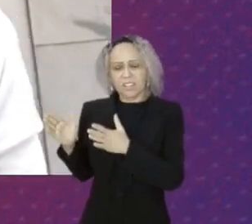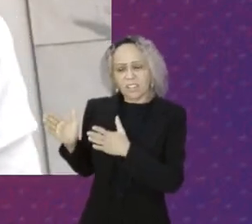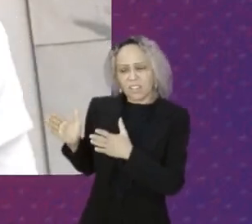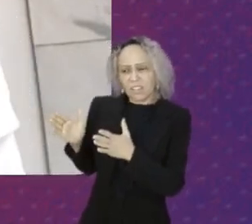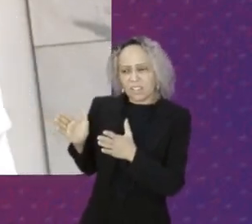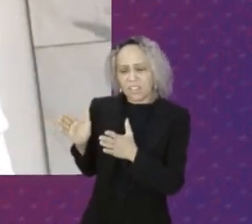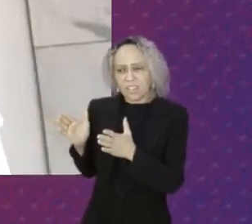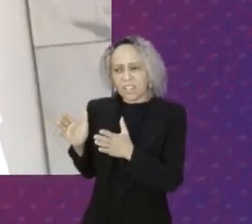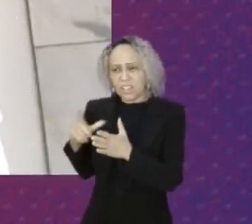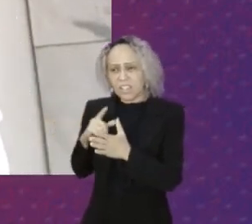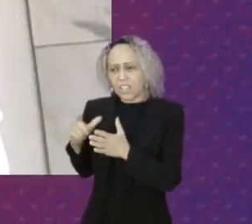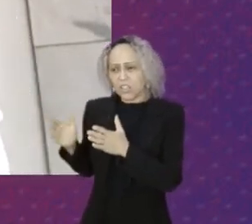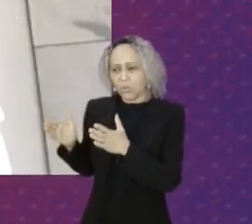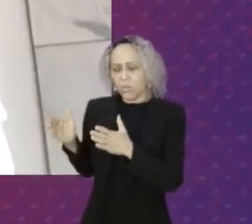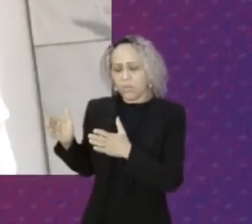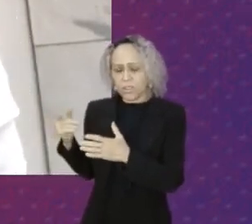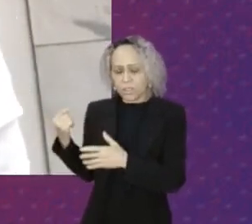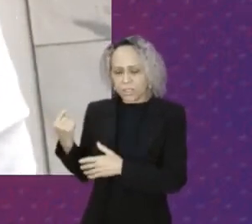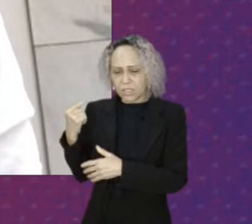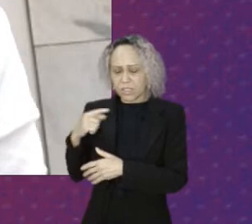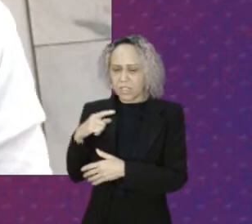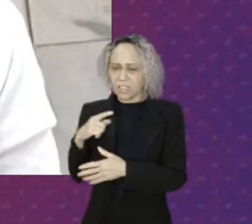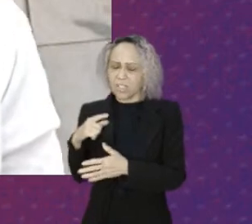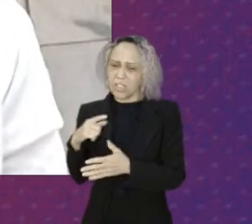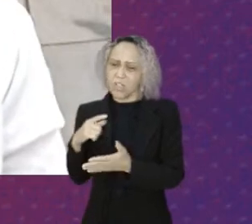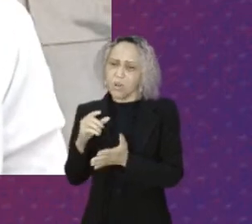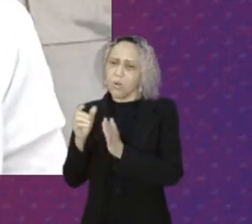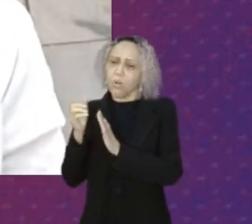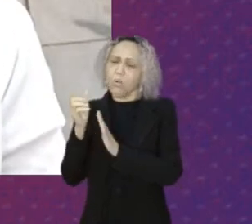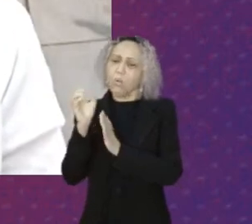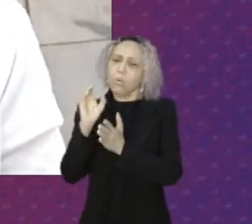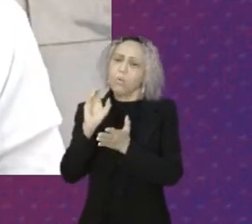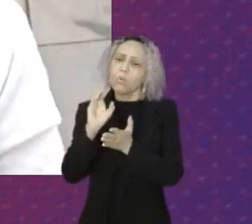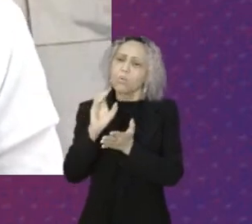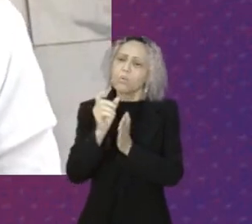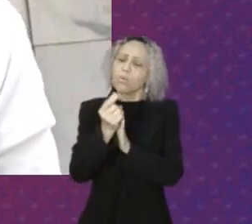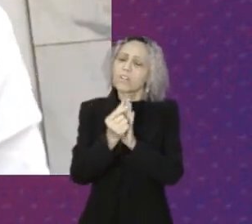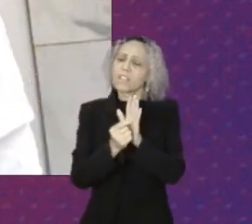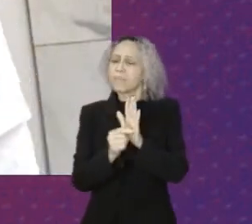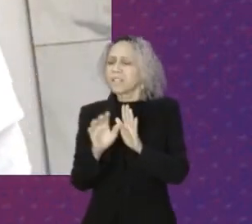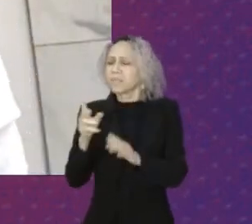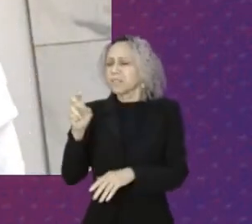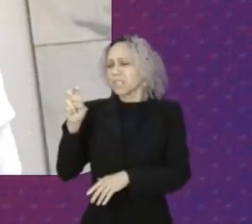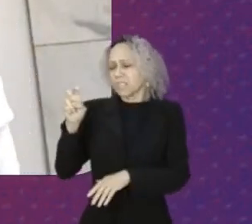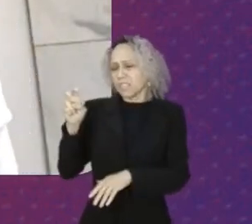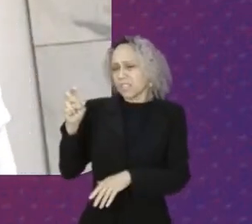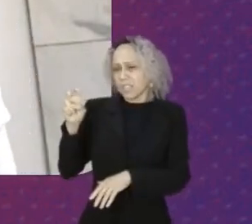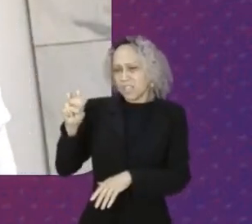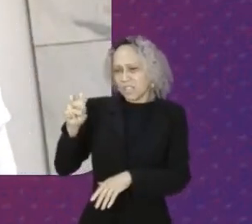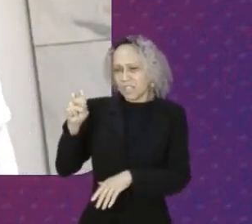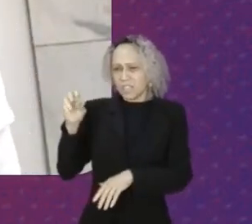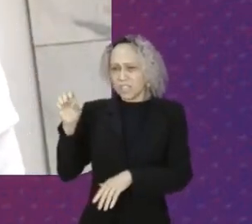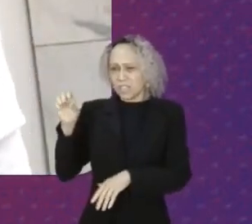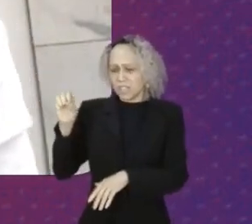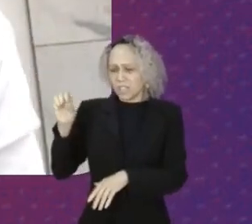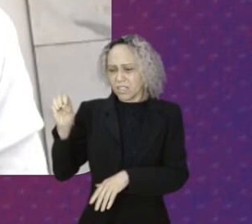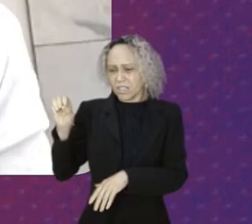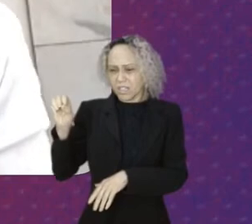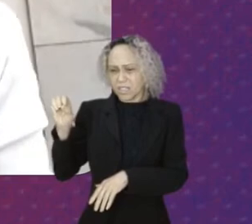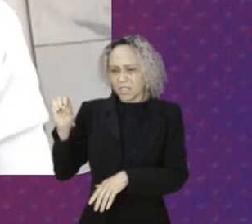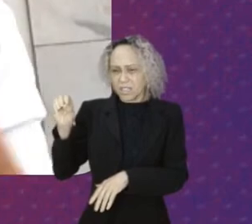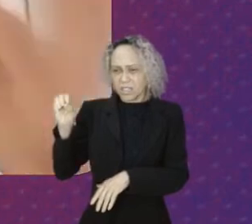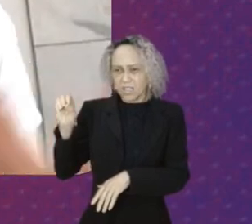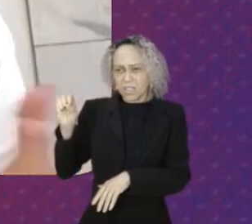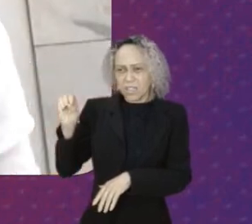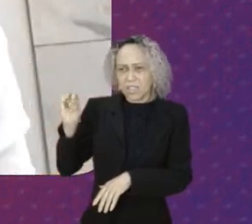milhões para execução em política para as mulheres, que foi reduzido na gestão do governo Bolsonaro, né, para 23